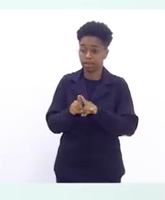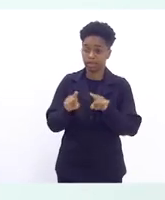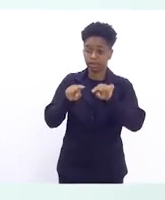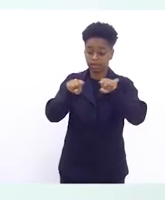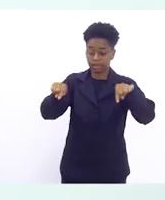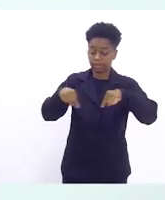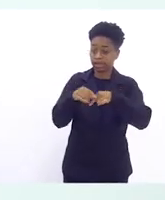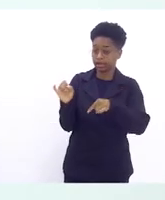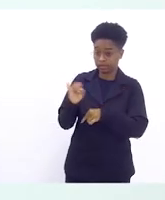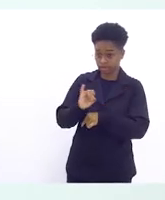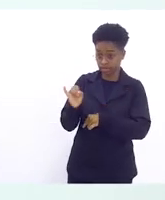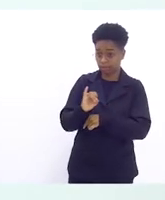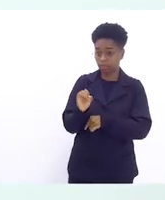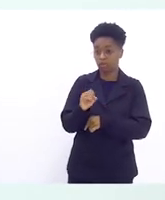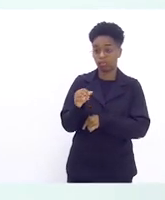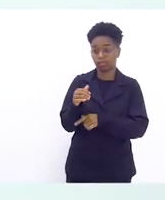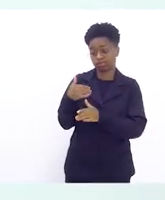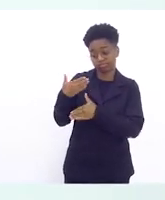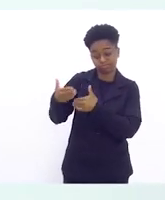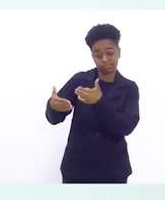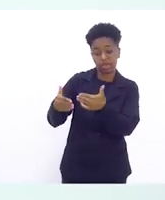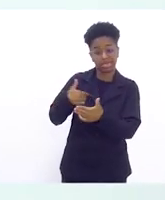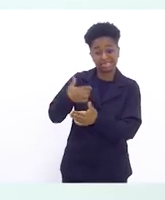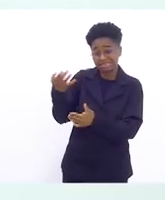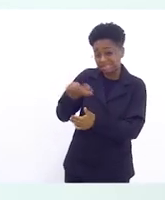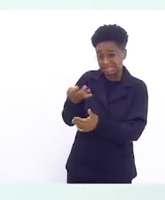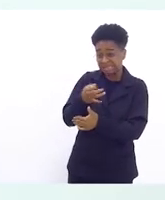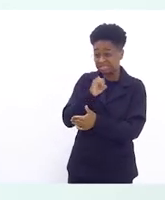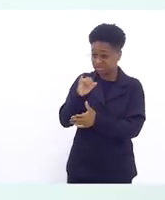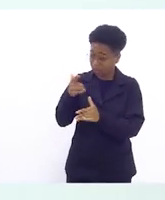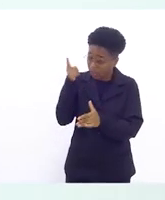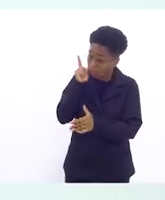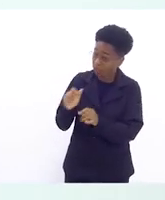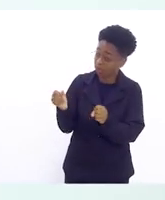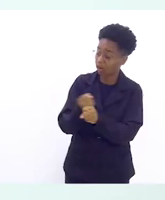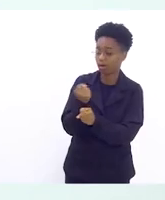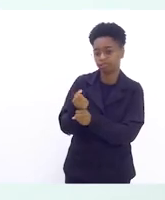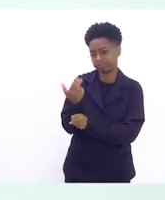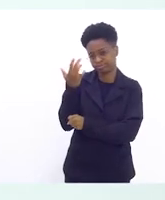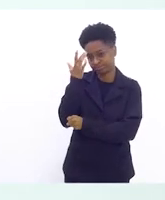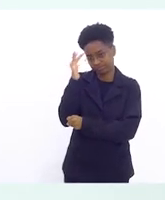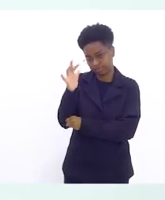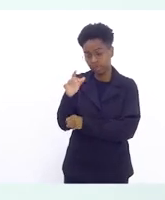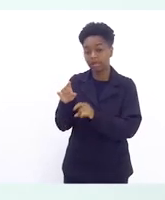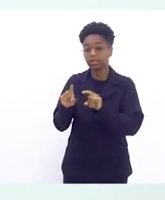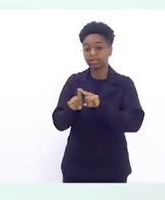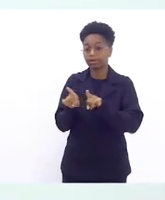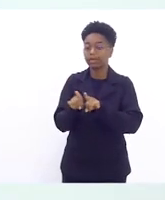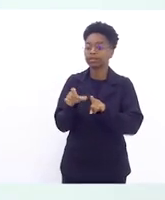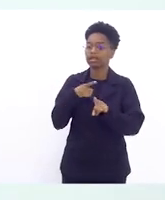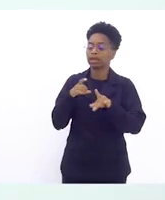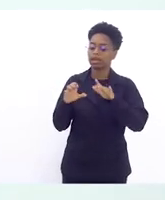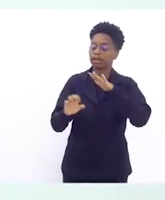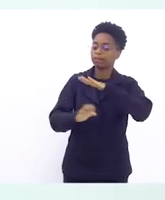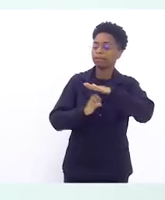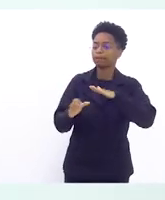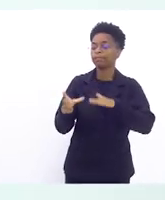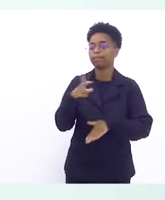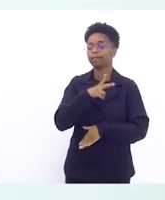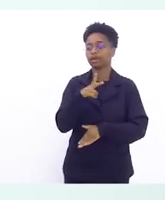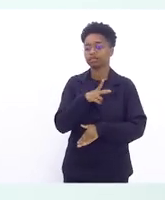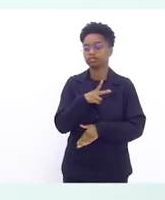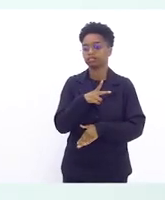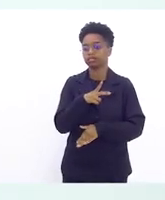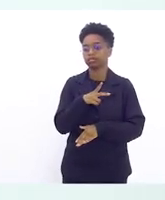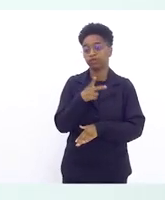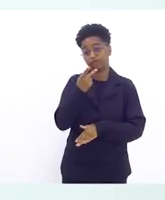não não temos certeza se realmente vai sair então a nossa preocupação em Niterói é o seguinte temos uma empresa é privada que diz prestar um